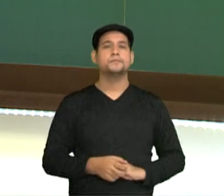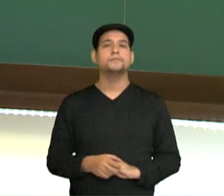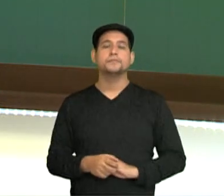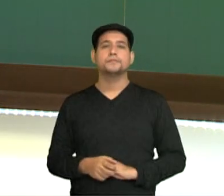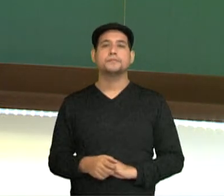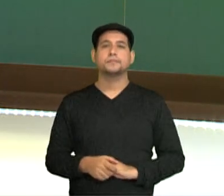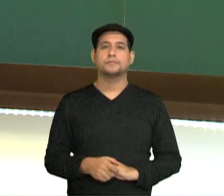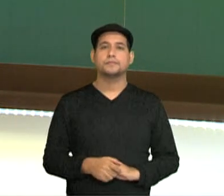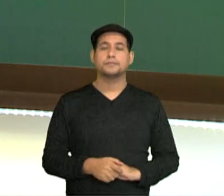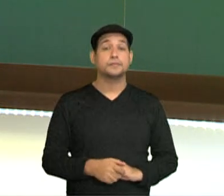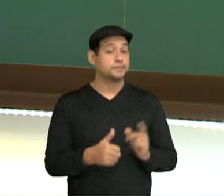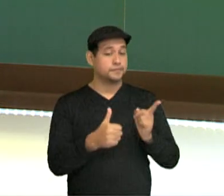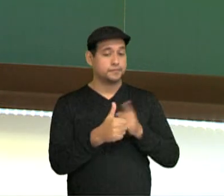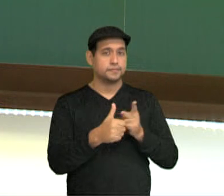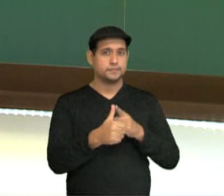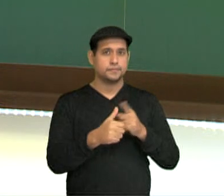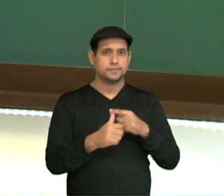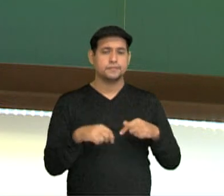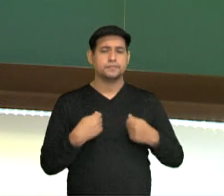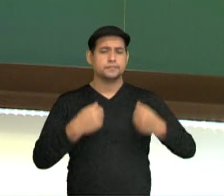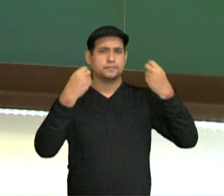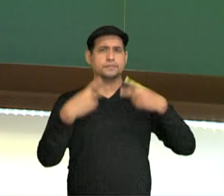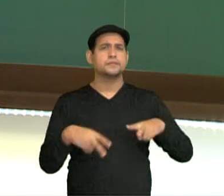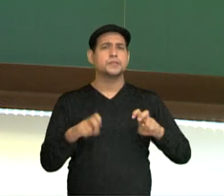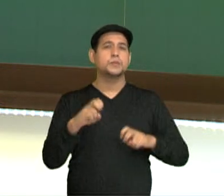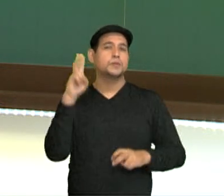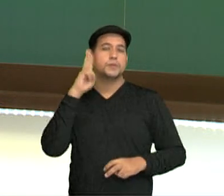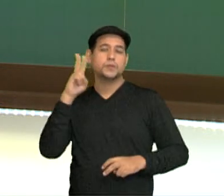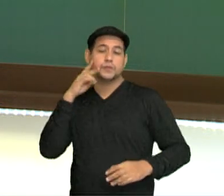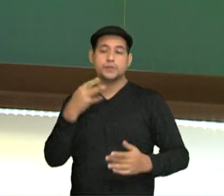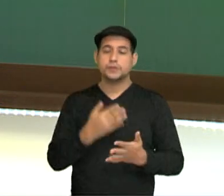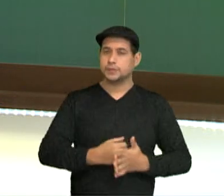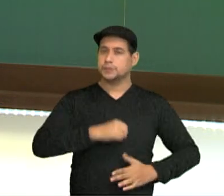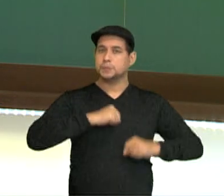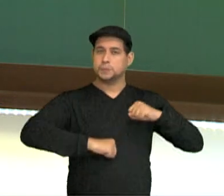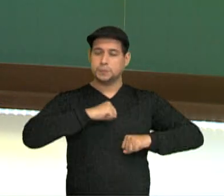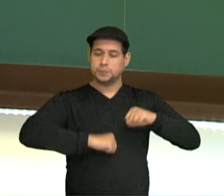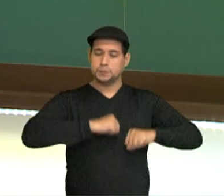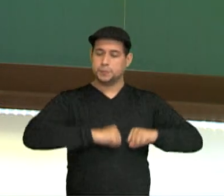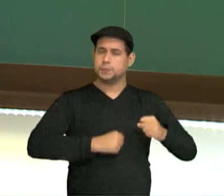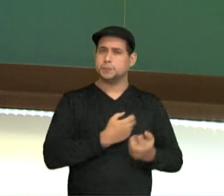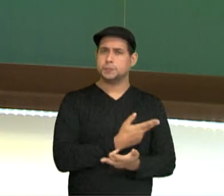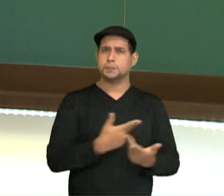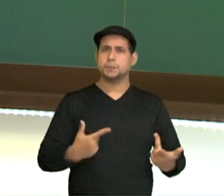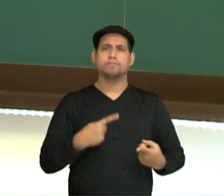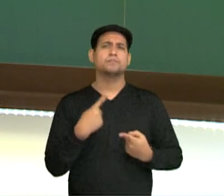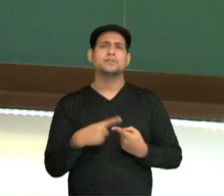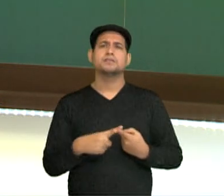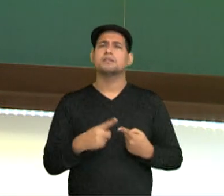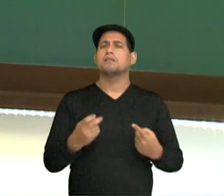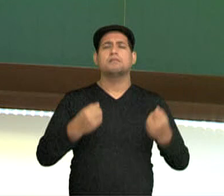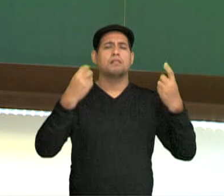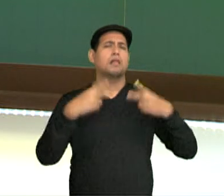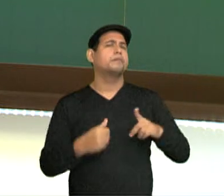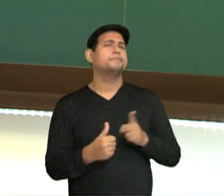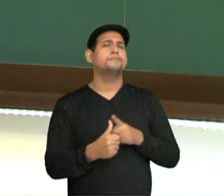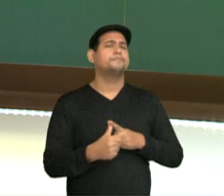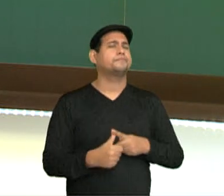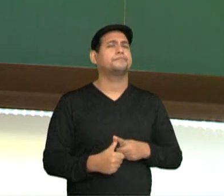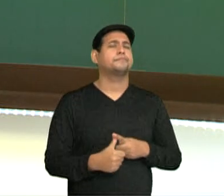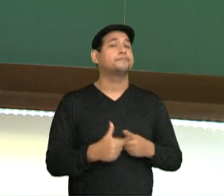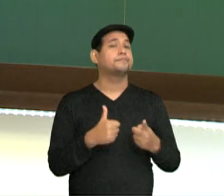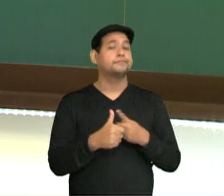vamos lá. Primeiro que nós temos que falar um pouquinho sobre o histórico da industrialização. Por que falar primeiro da industrialização?